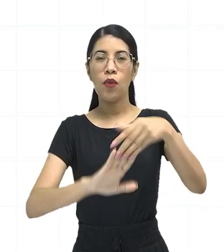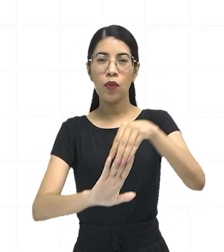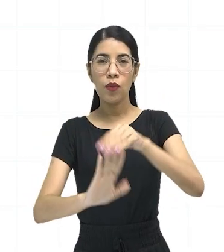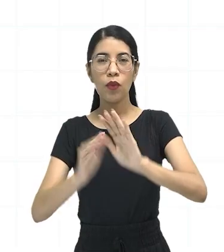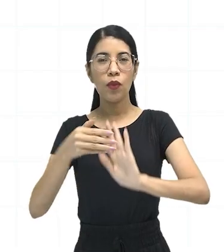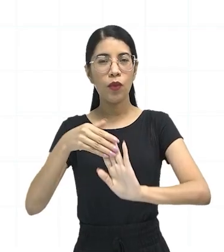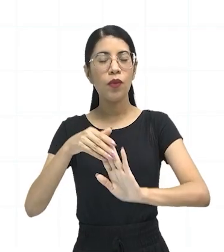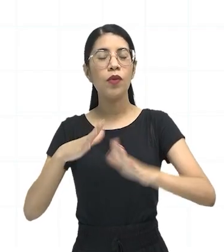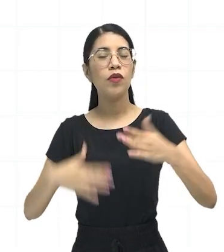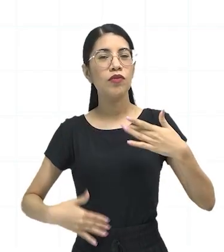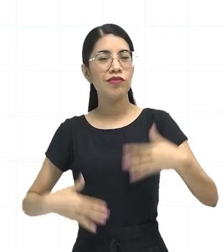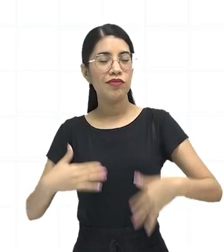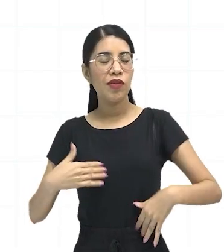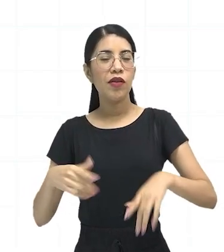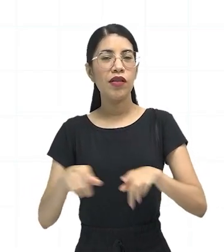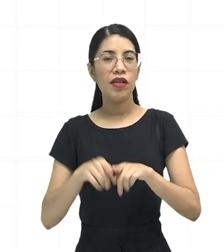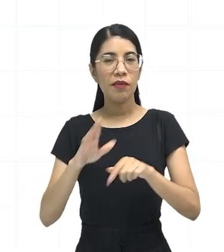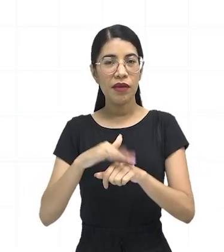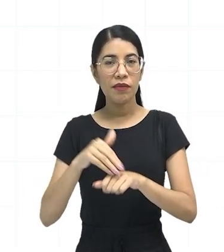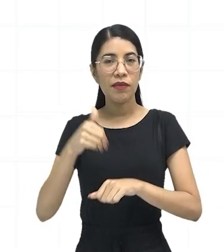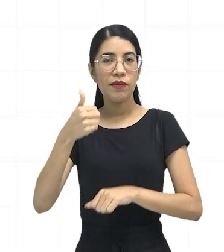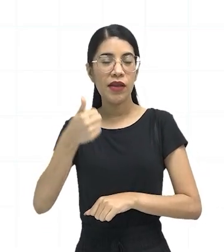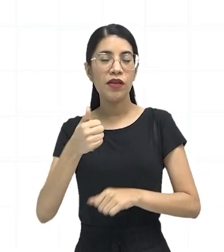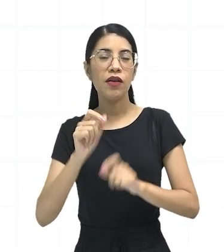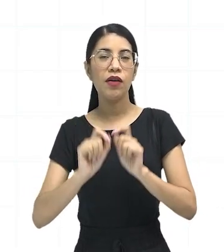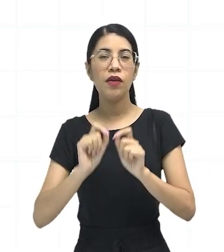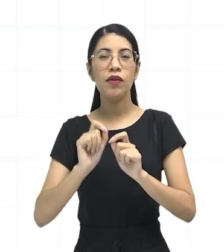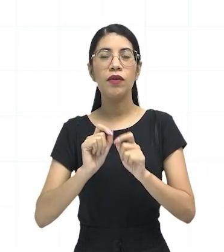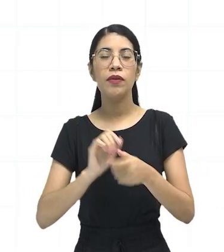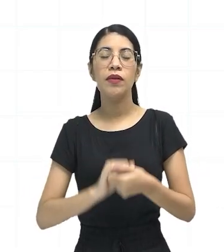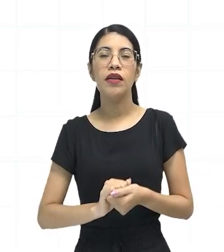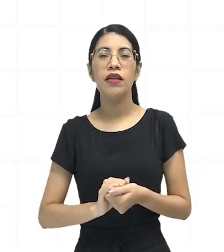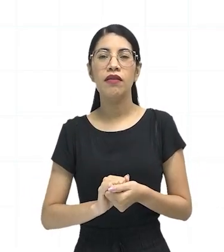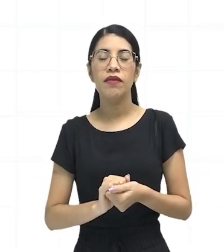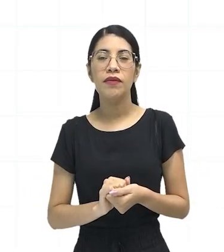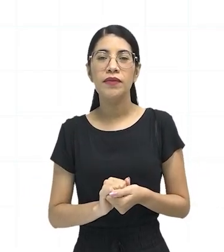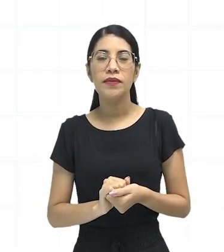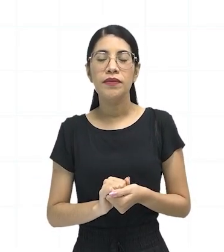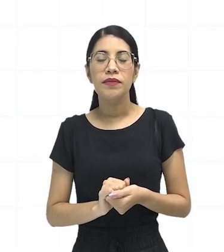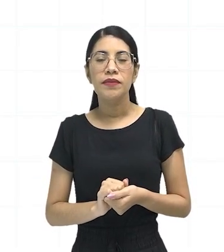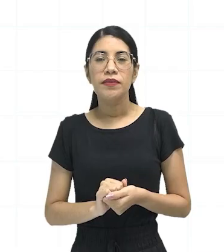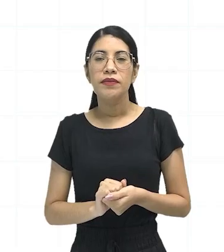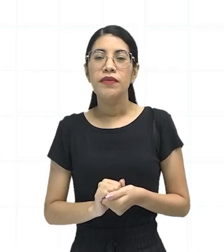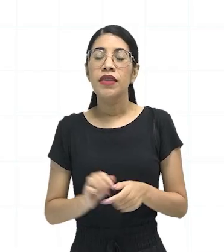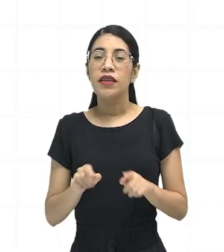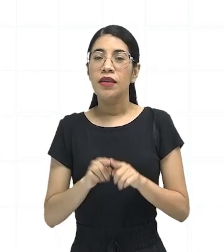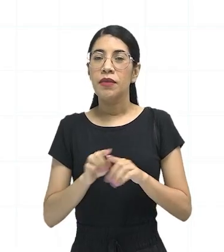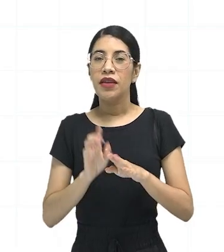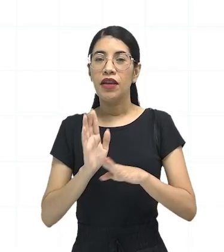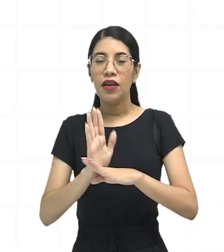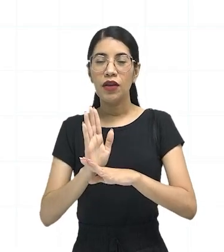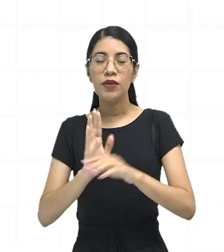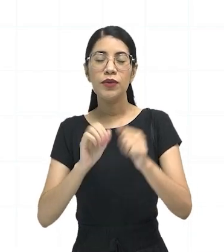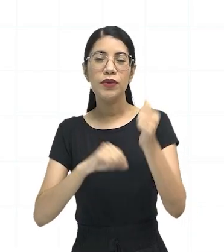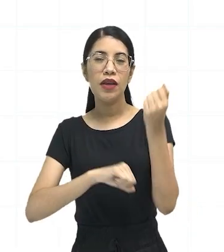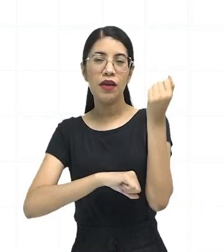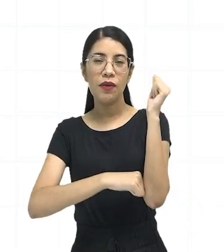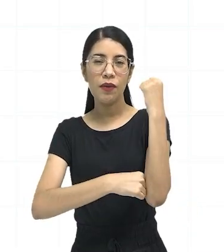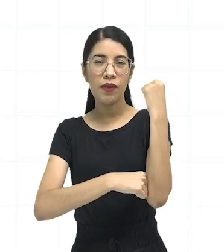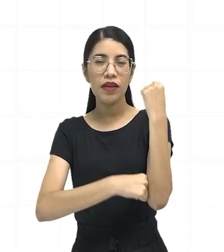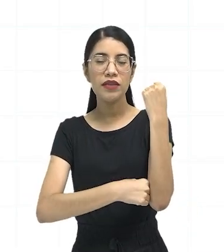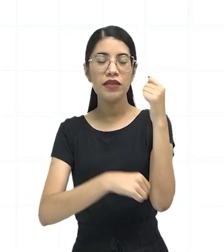membros corporais, vai melhorar os reflexos desse capoeirista, vai ajudar na coordenação